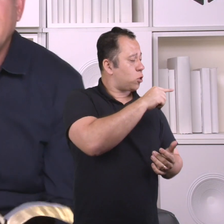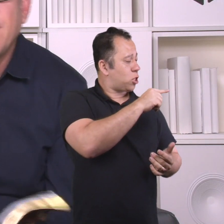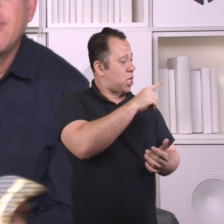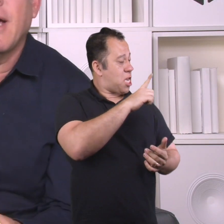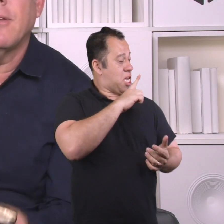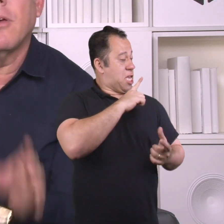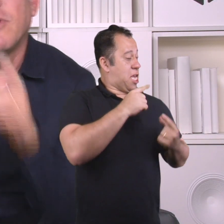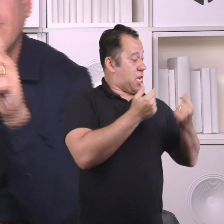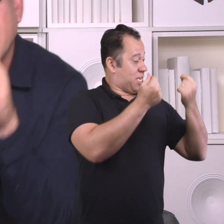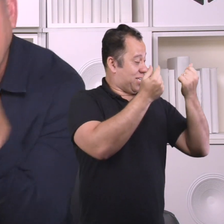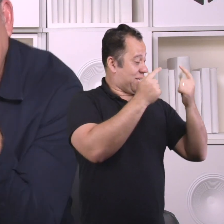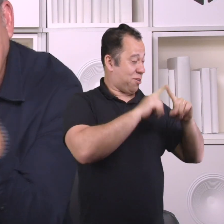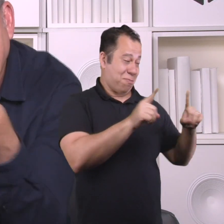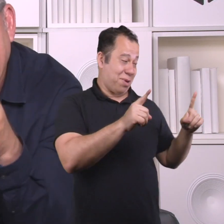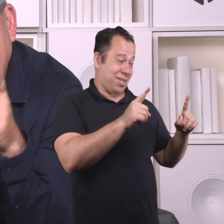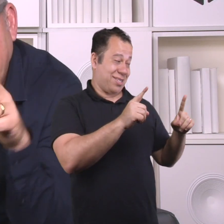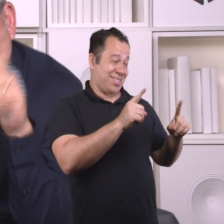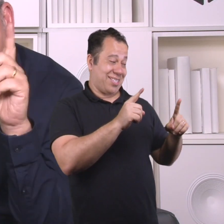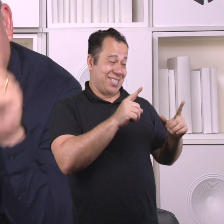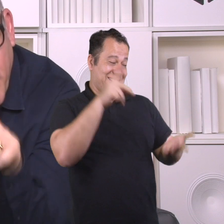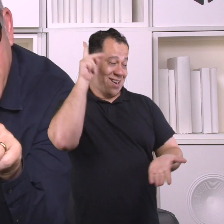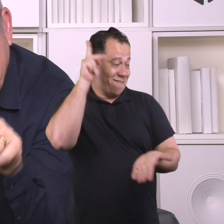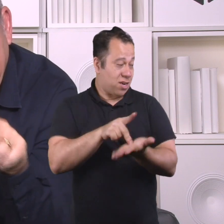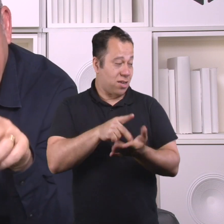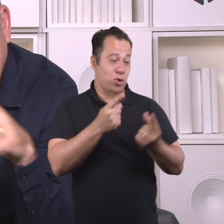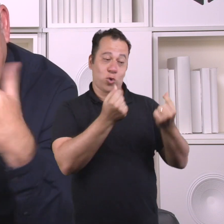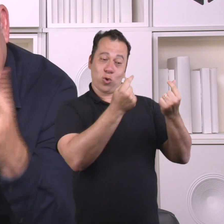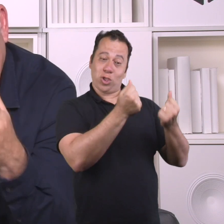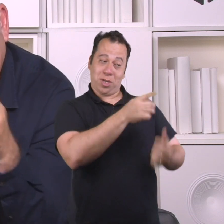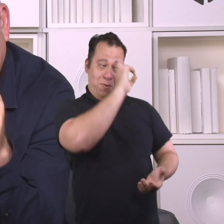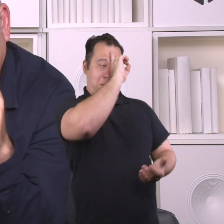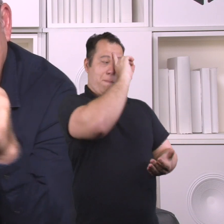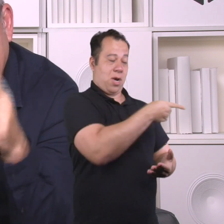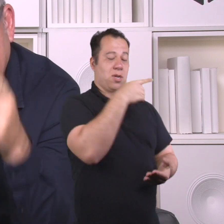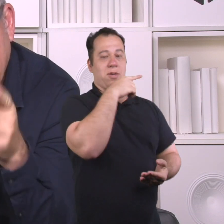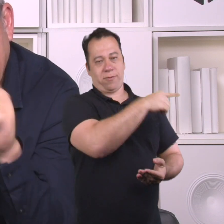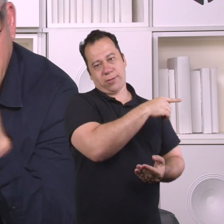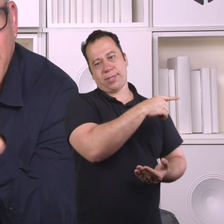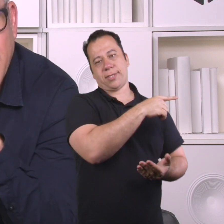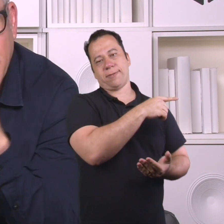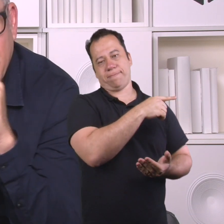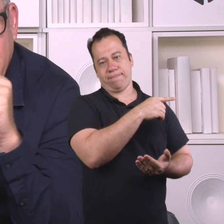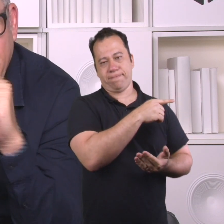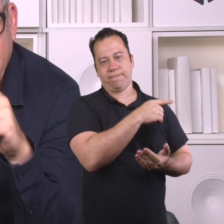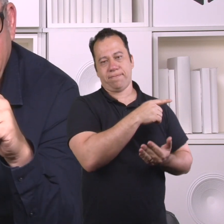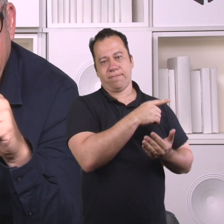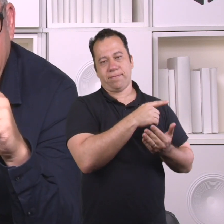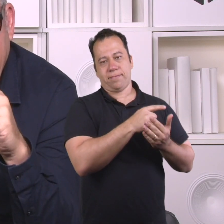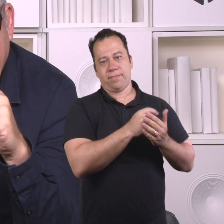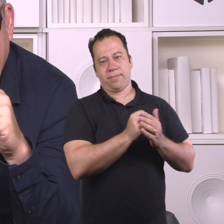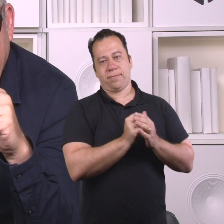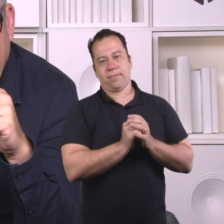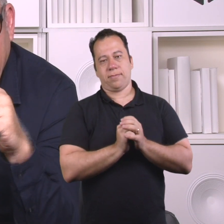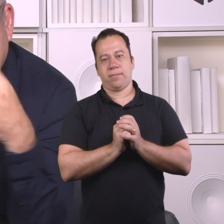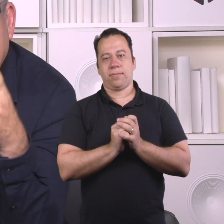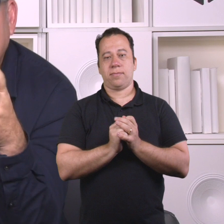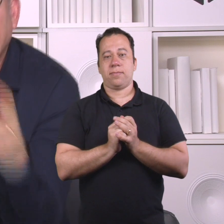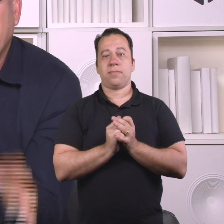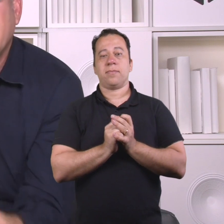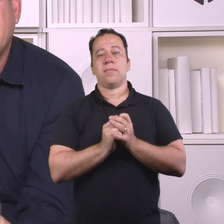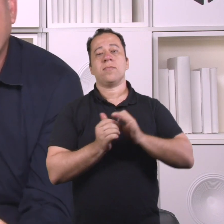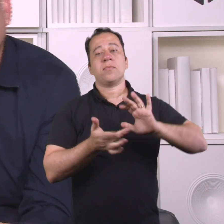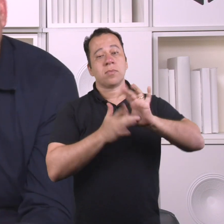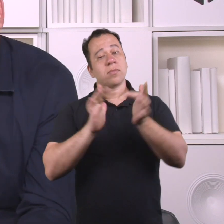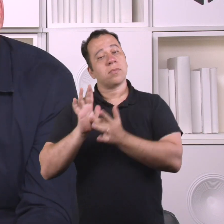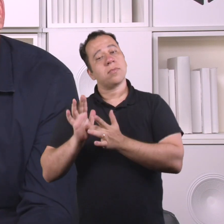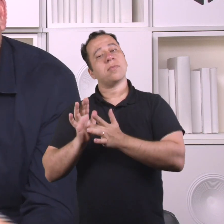chineses têm esse ditado, que quando você tem uma coisa que você não pode perder, não é você que tem a coisa que tem você. O que Jesus fala